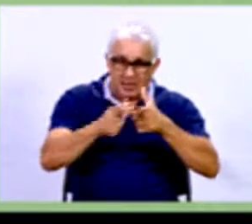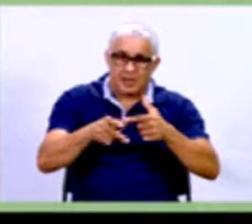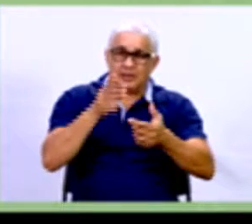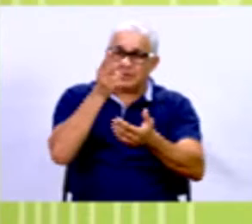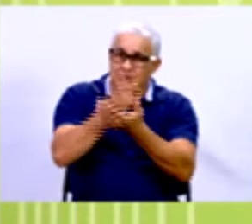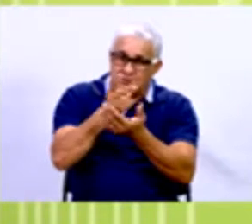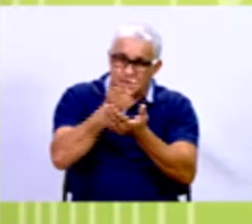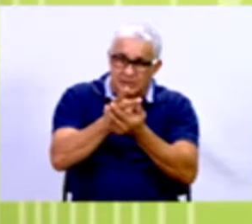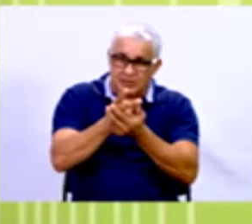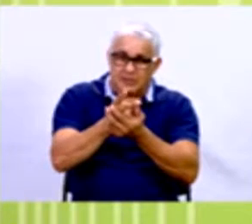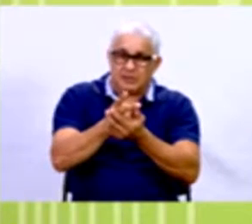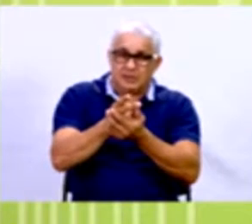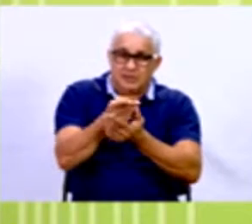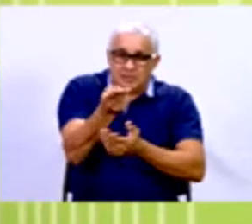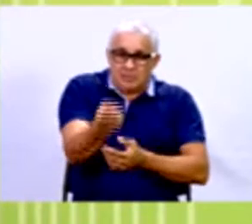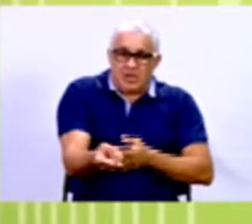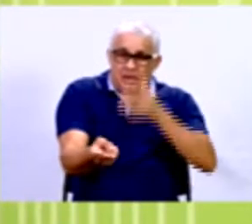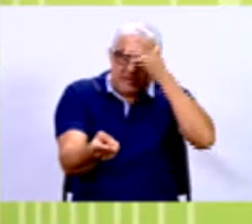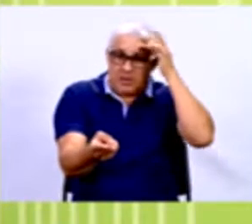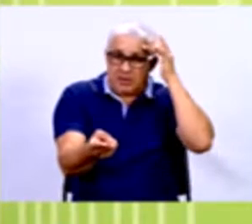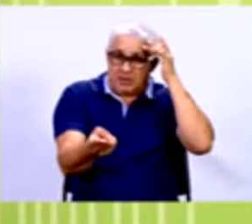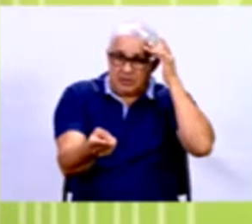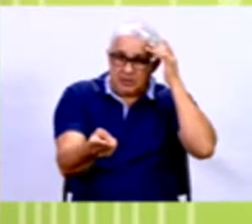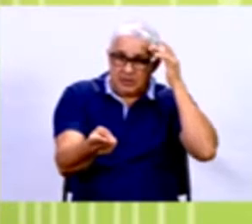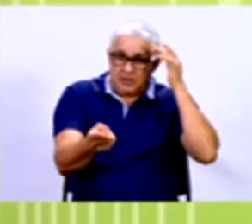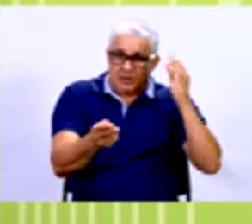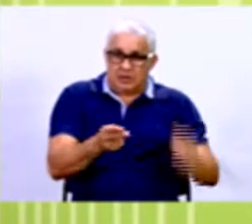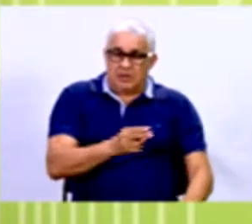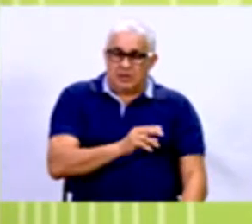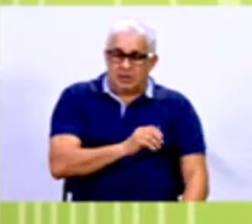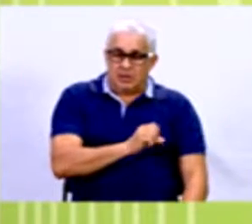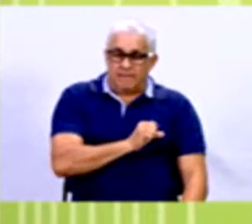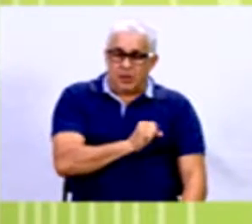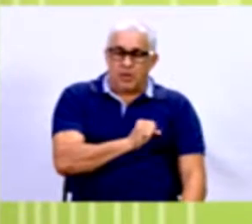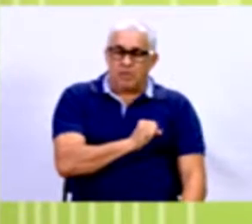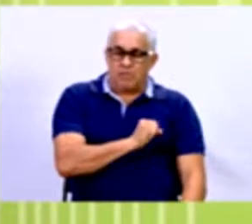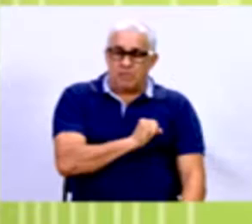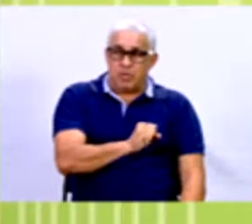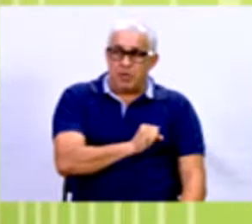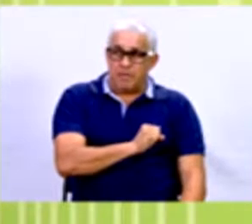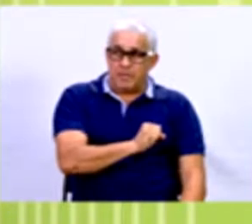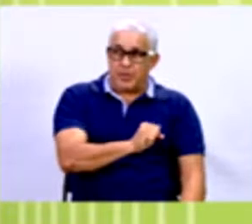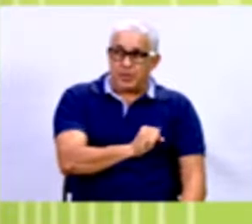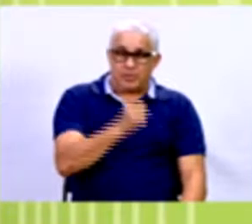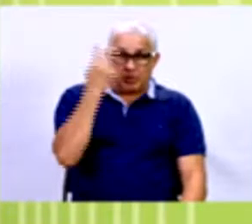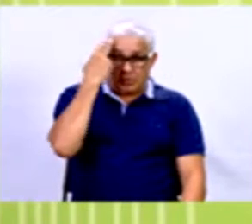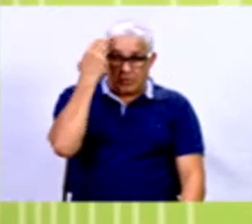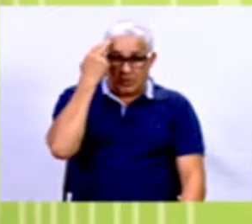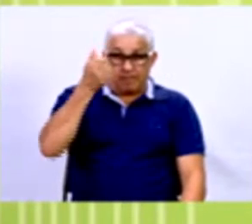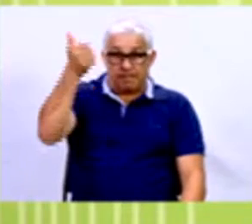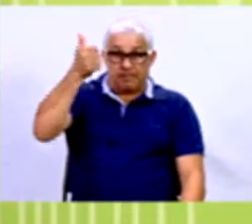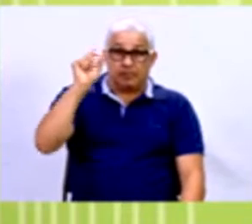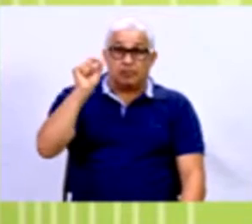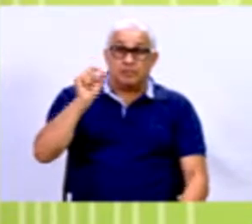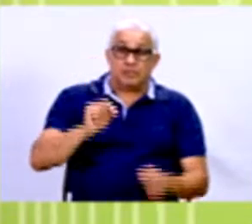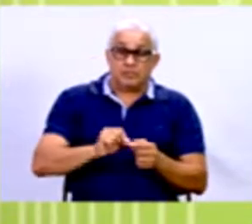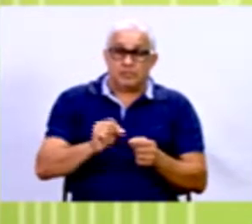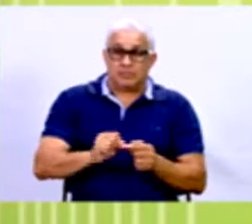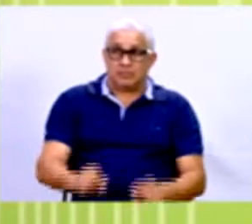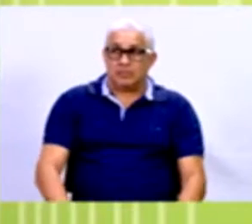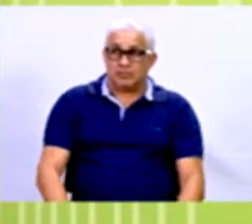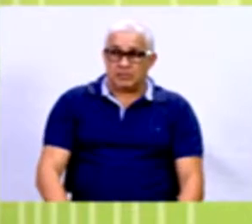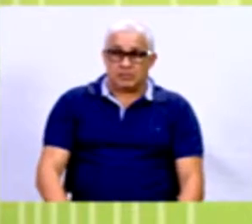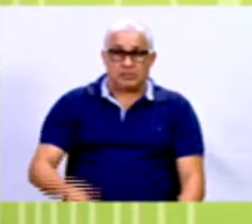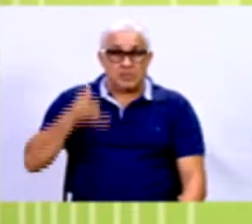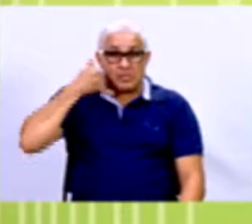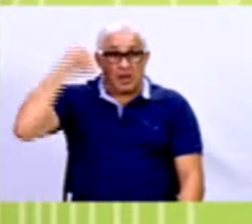a vítima com seus sinais vitais, certo? Sempre falo isso. Primeira coisa a ser feita, ligar para